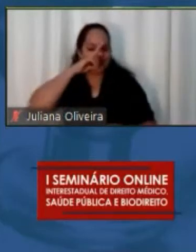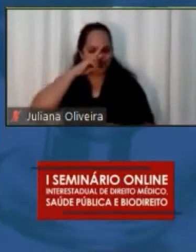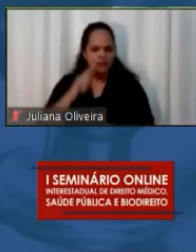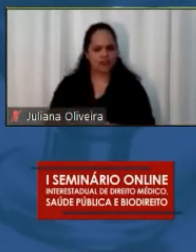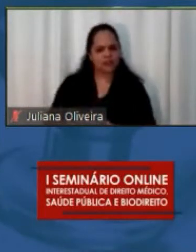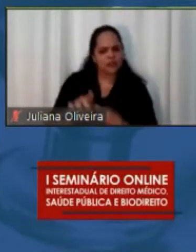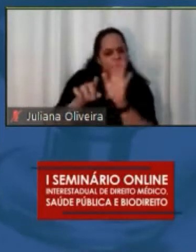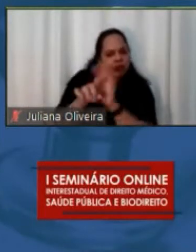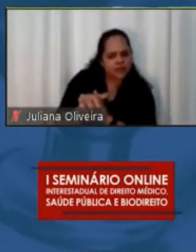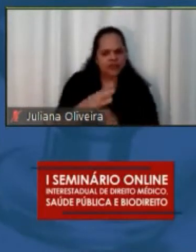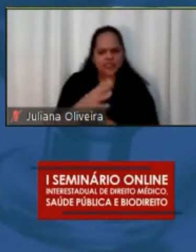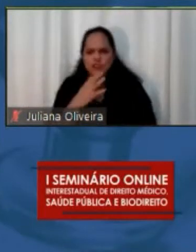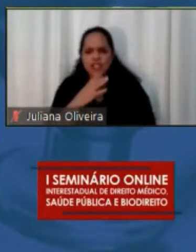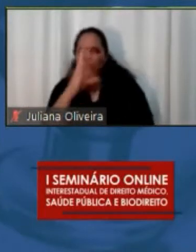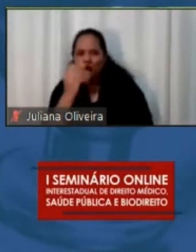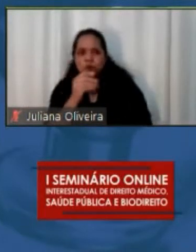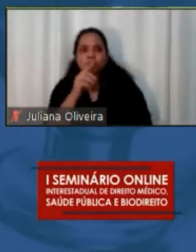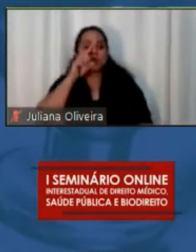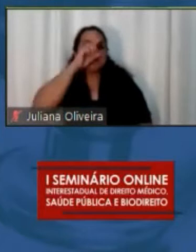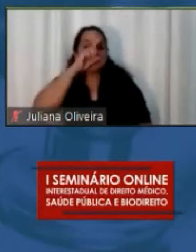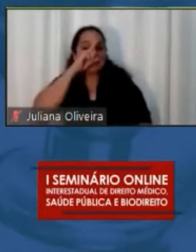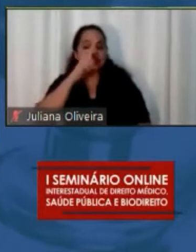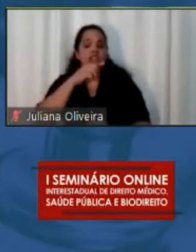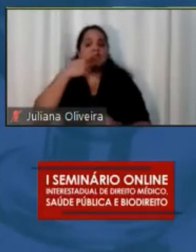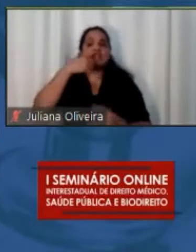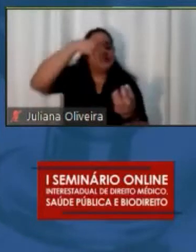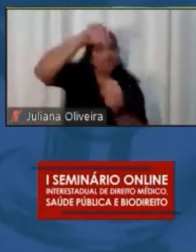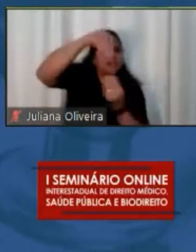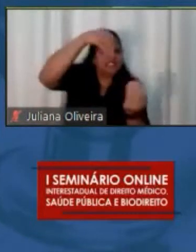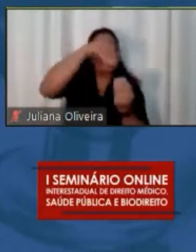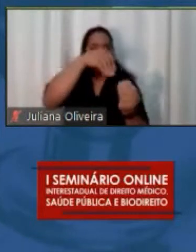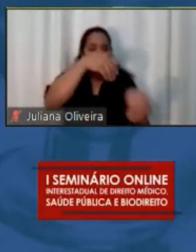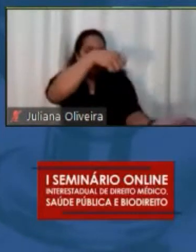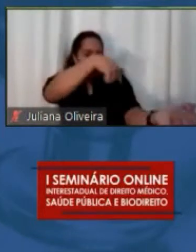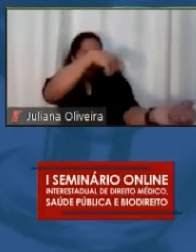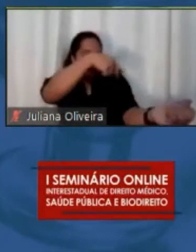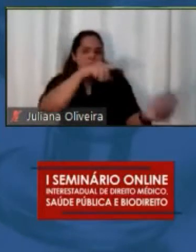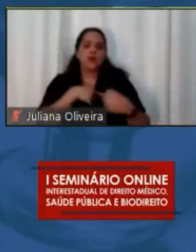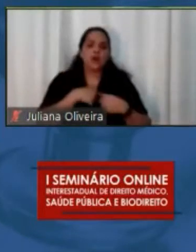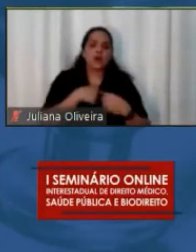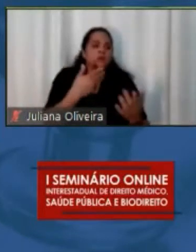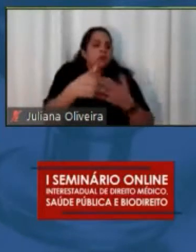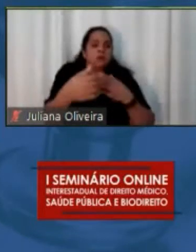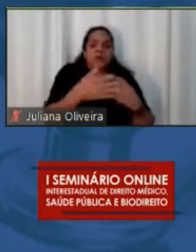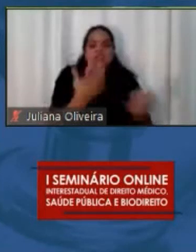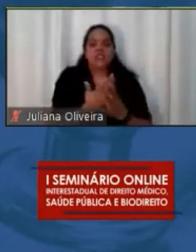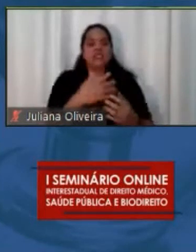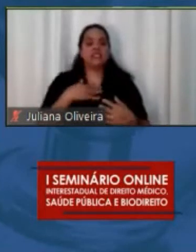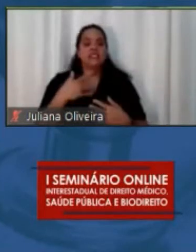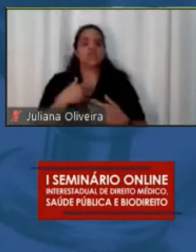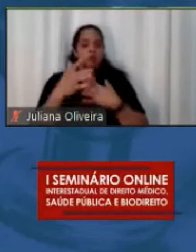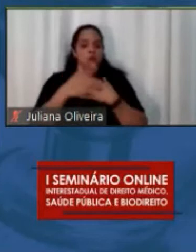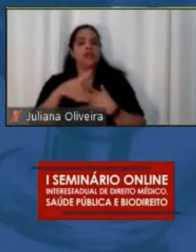nesta situação, você está minimizando aquilo e expondo o seu paciente a um risco que você não mensurou. Existem